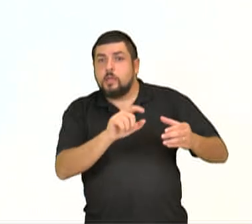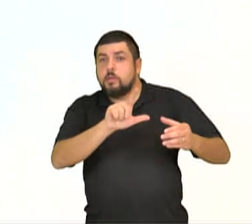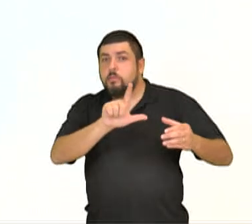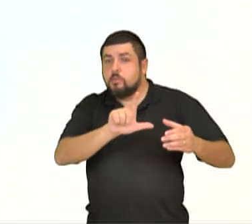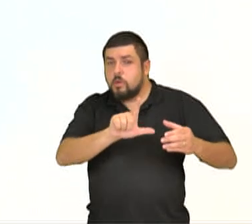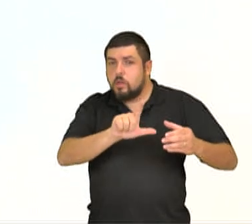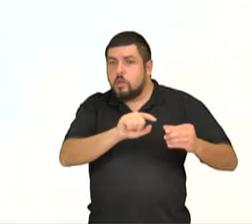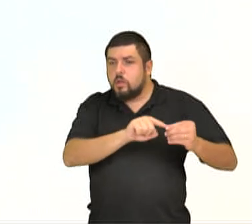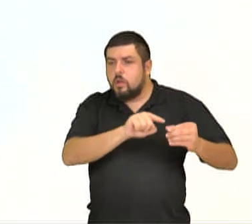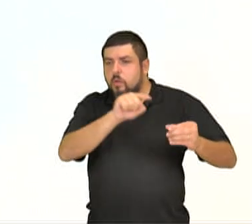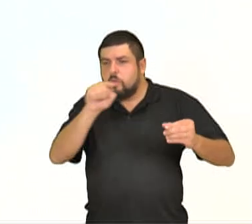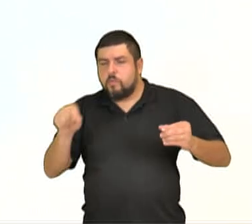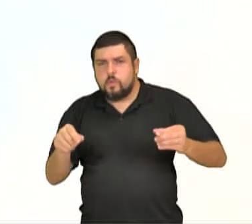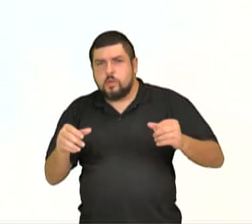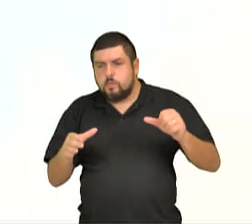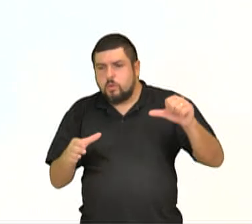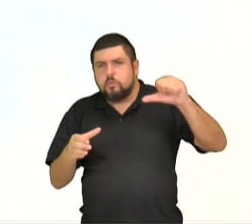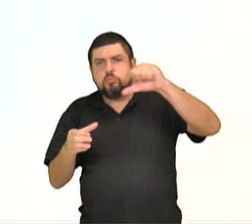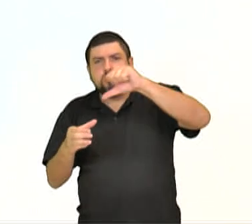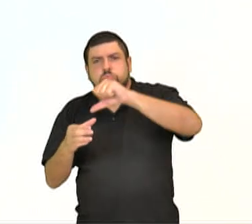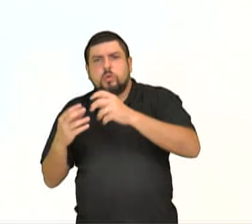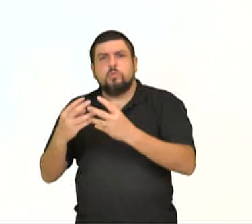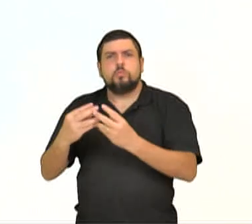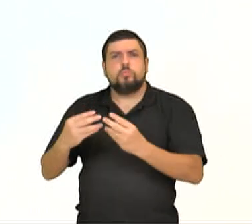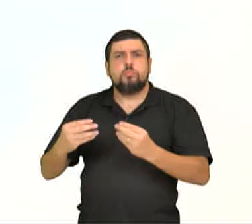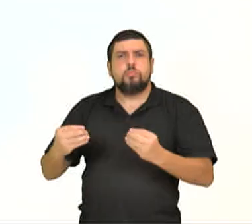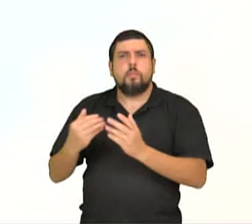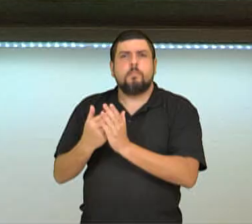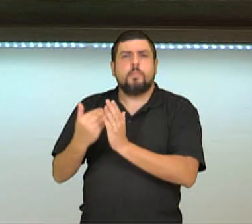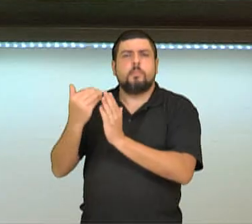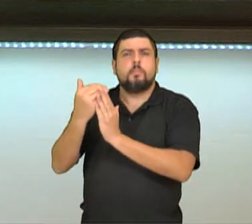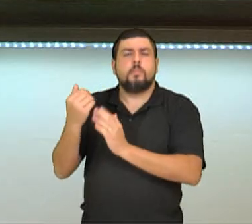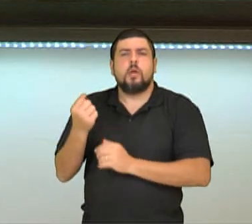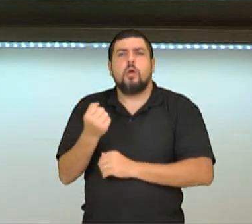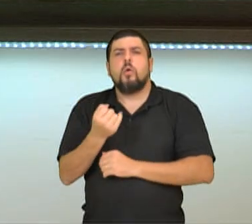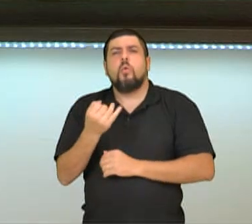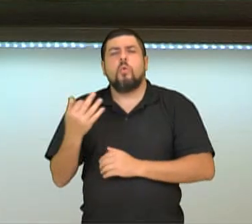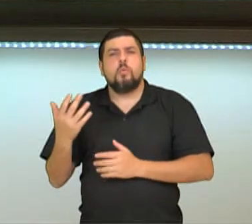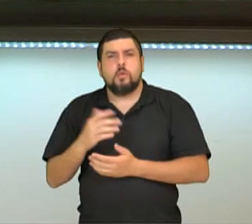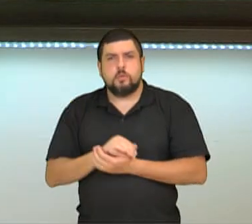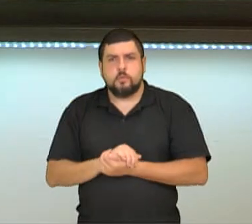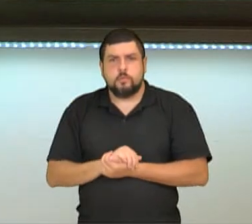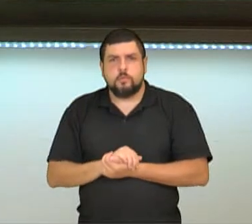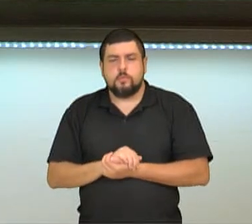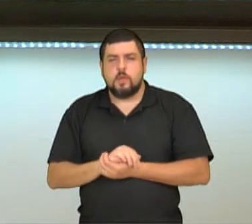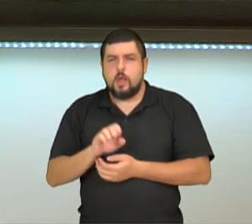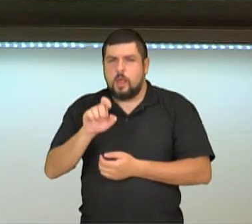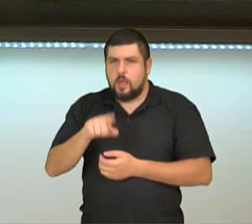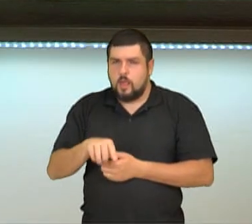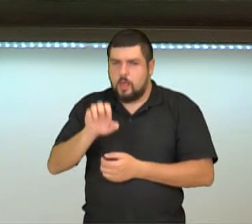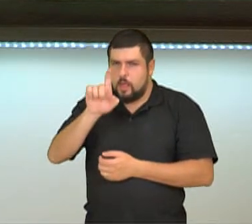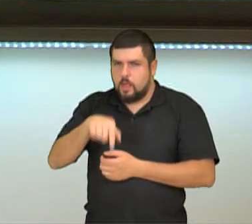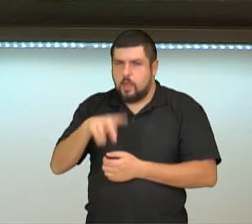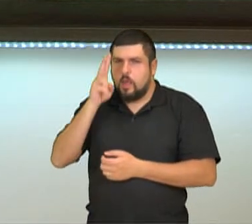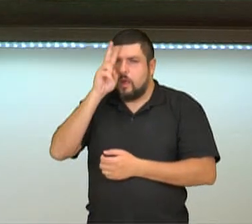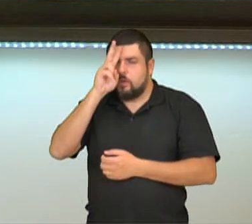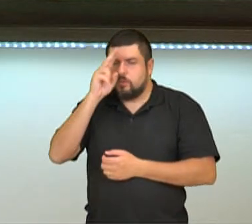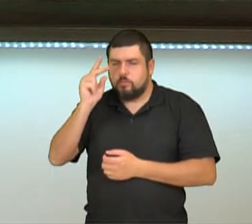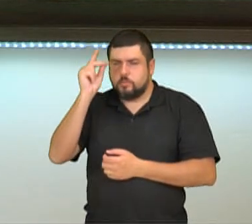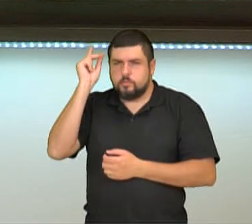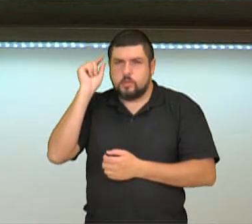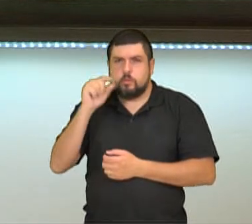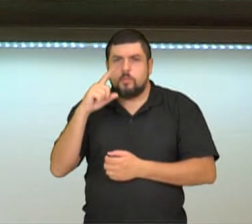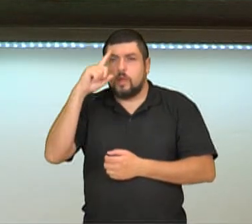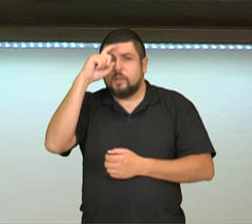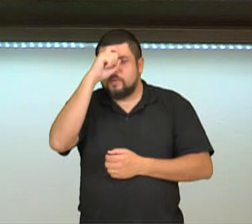água potável fossem usados para esse fim? Então, ele está contando uma história que aconteceu aí nas navegações, que era a dificuldade